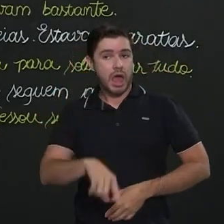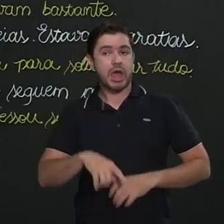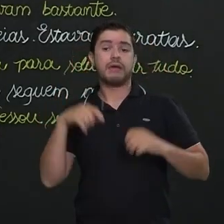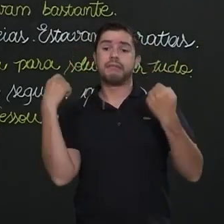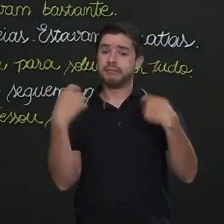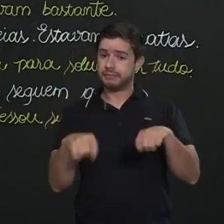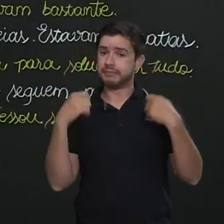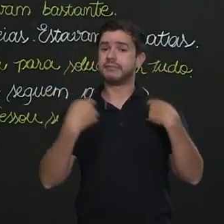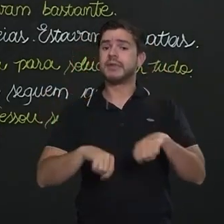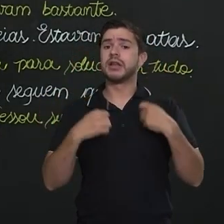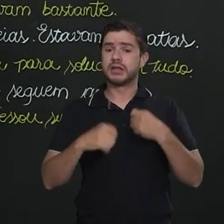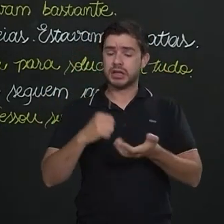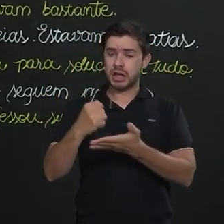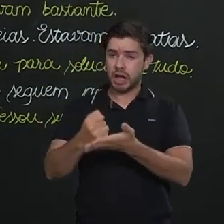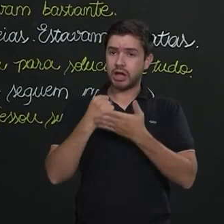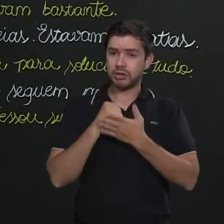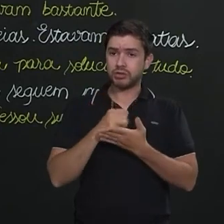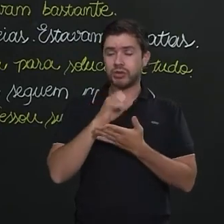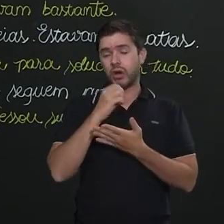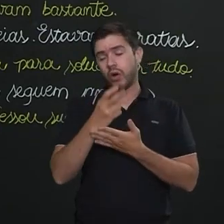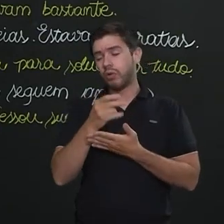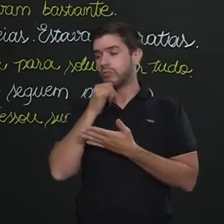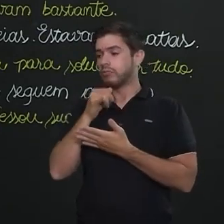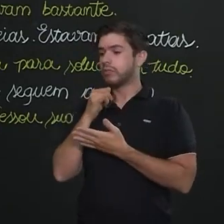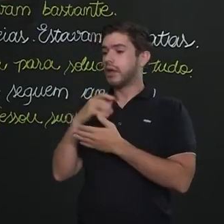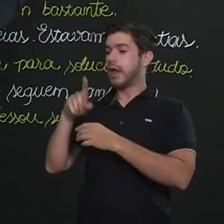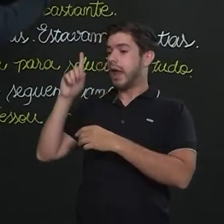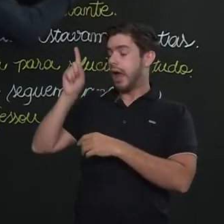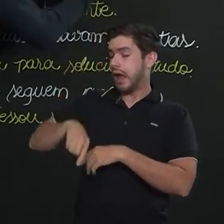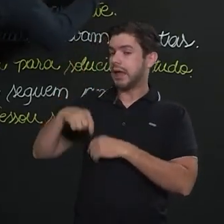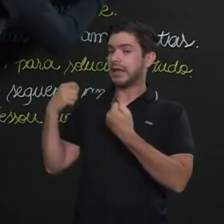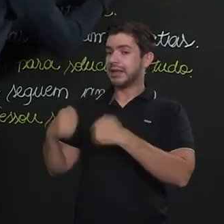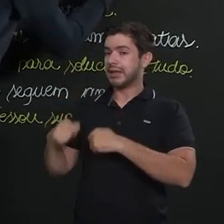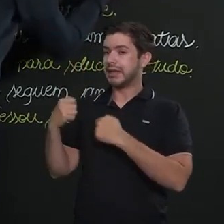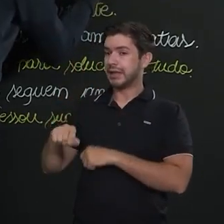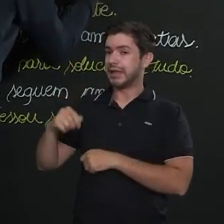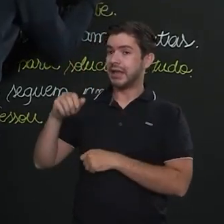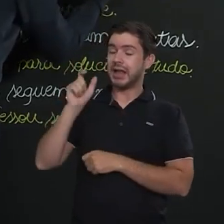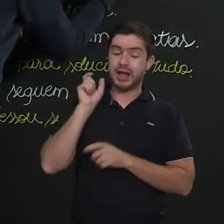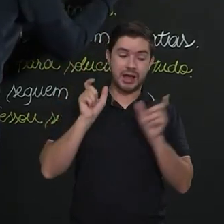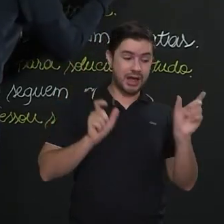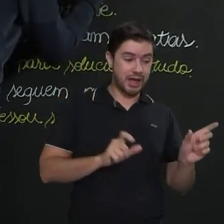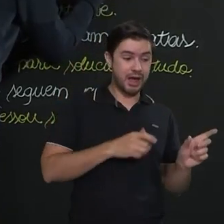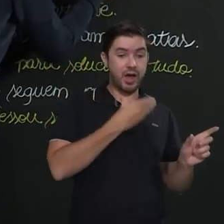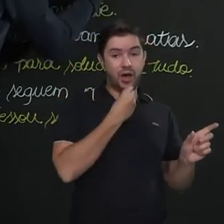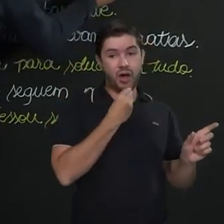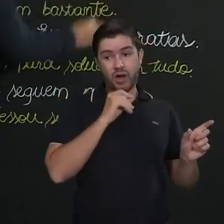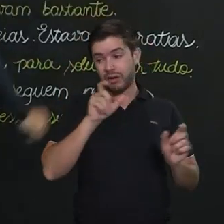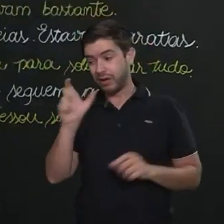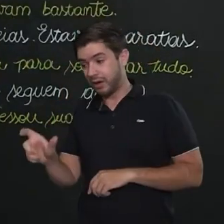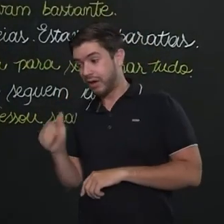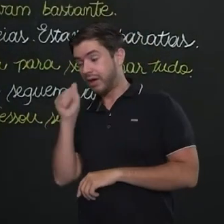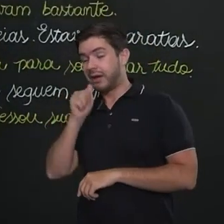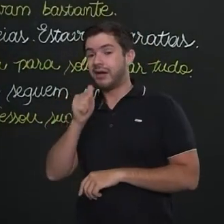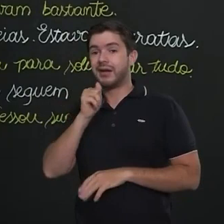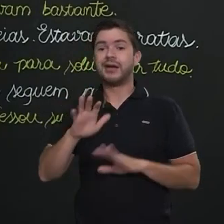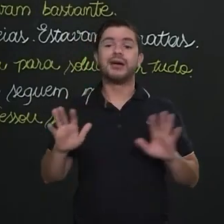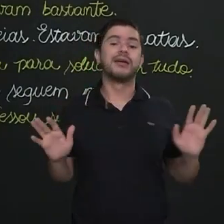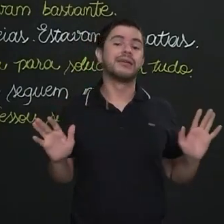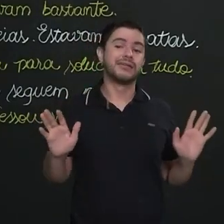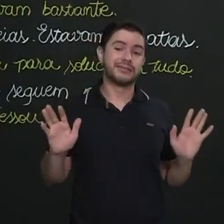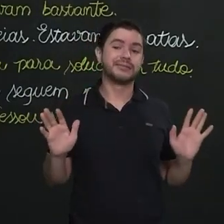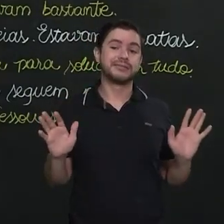necessário ajuda, é necessária a ajuda. O mesmo caso de proibido e proibida. É a presença